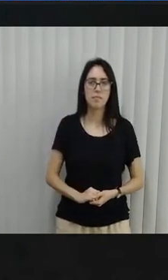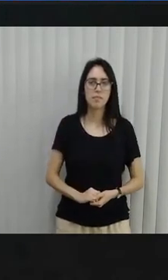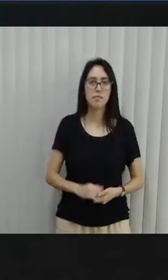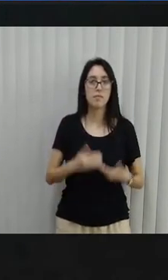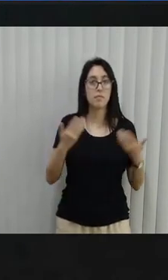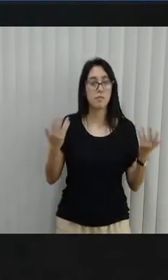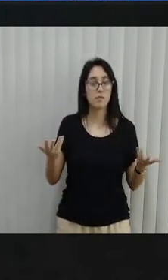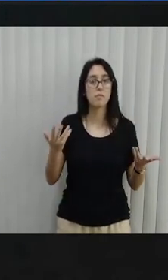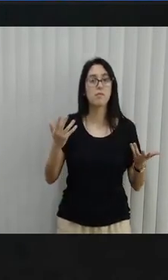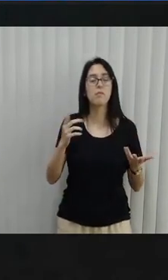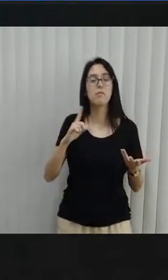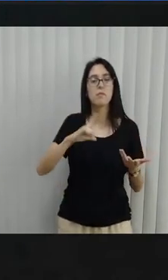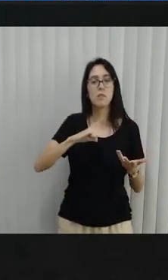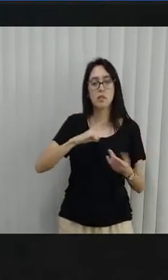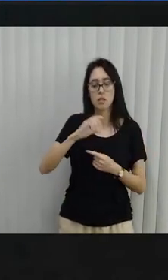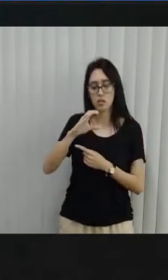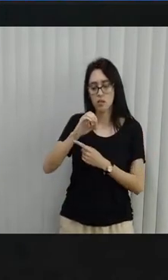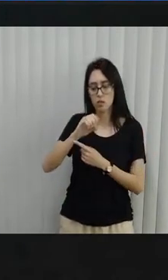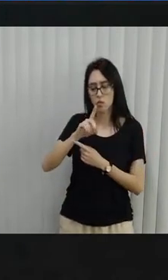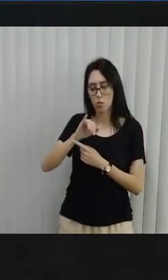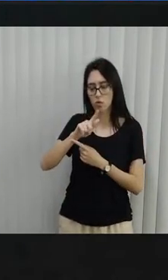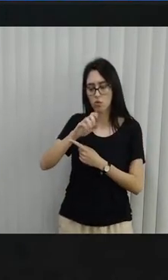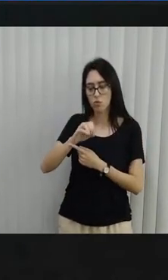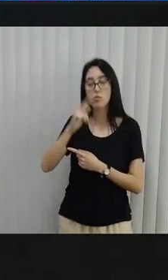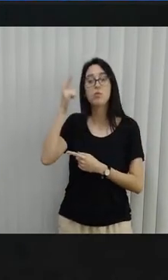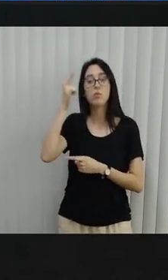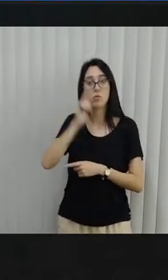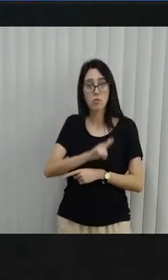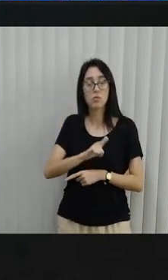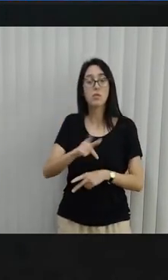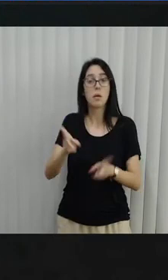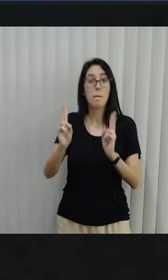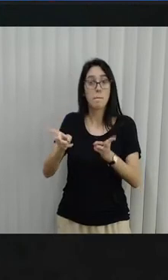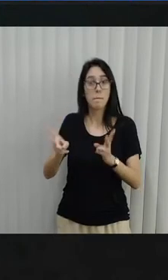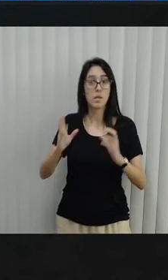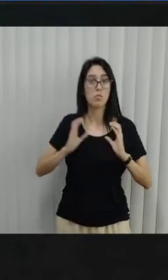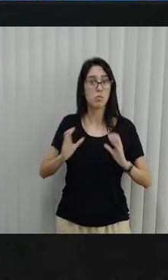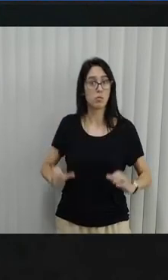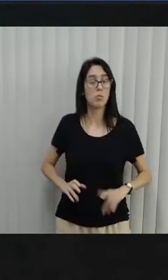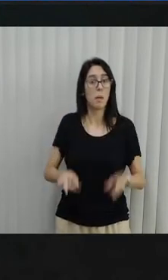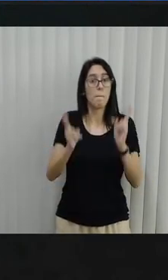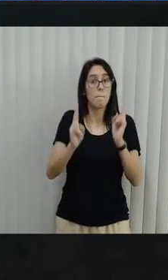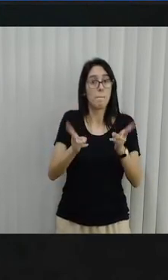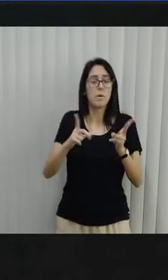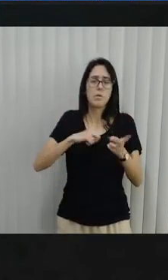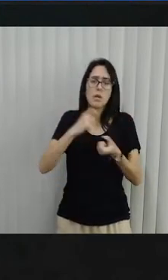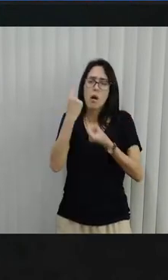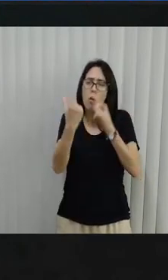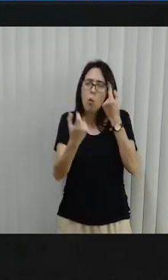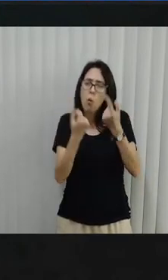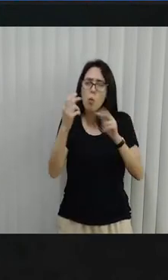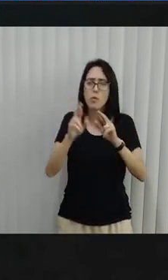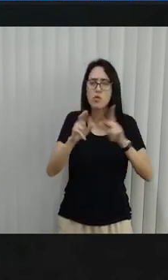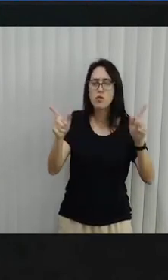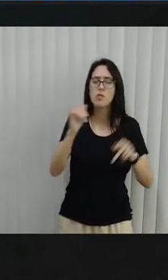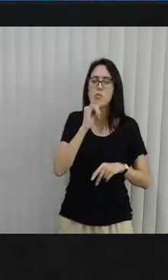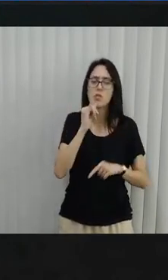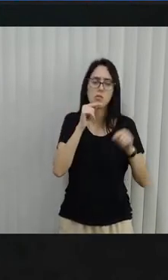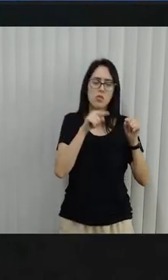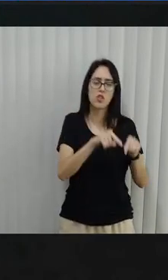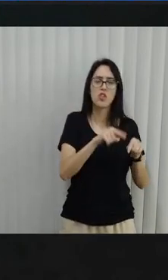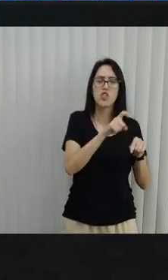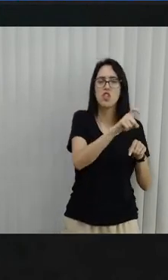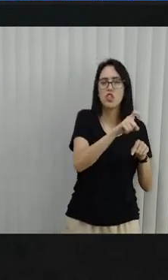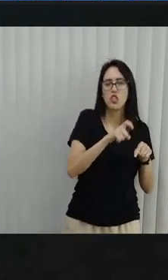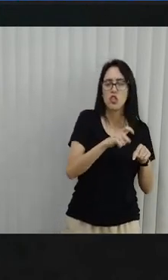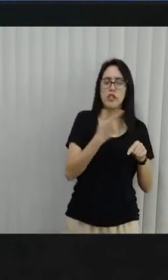tem um código que a gente consegue, que a gente quer que tenha o mesmo comportamento, tem algumas coisas diferentes, por exemplo, aqui é a posição X e aqui é a posição